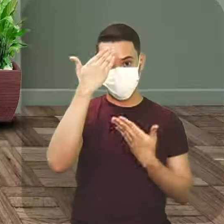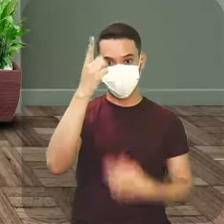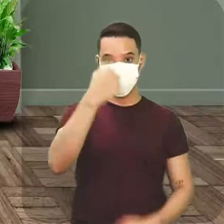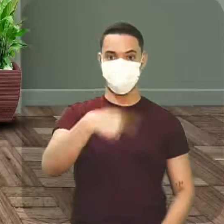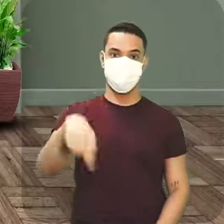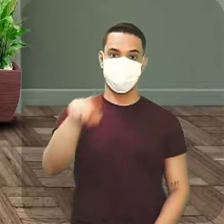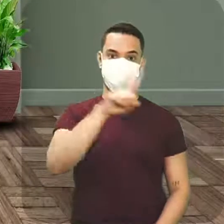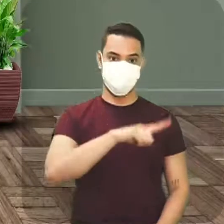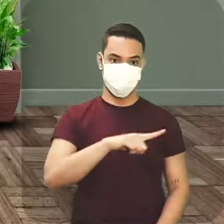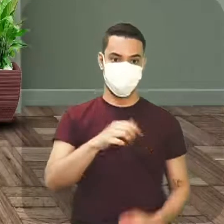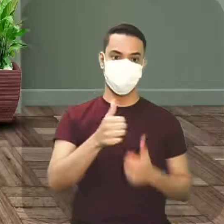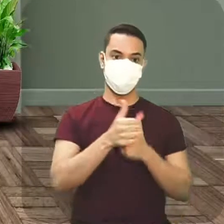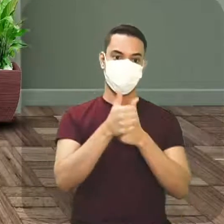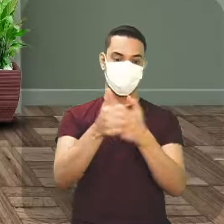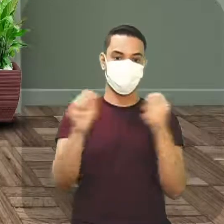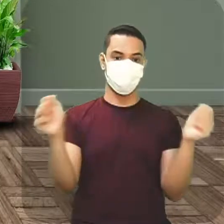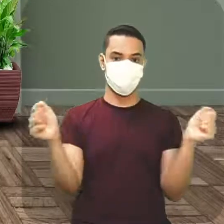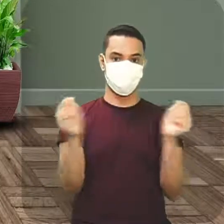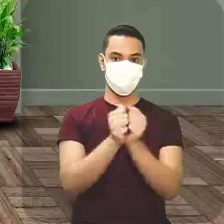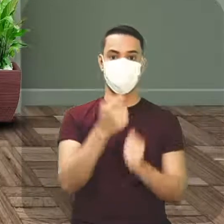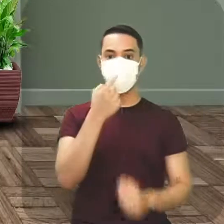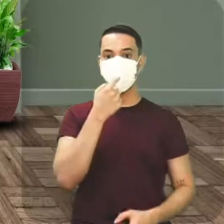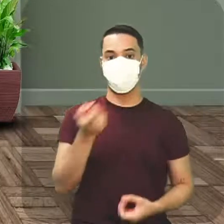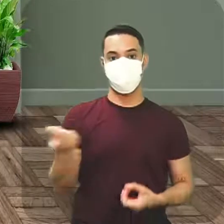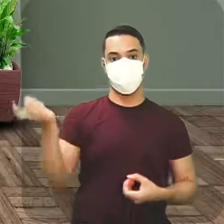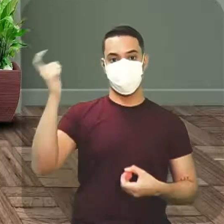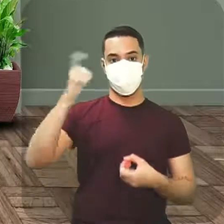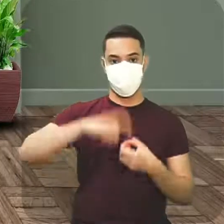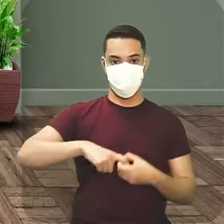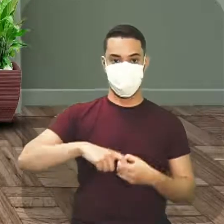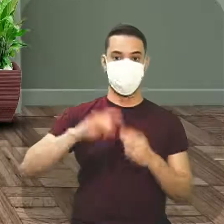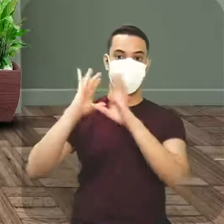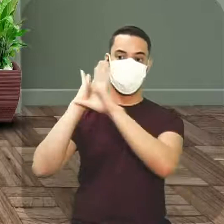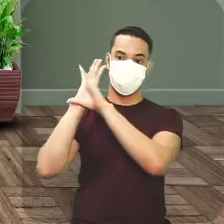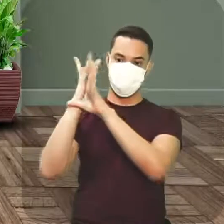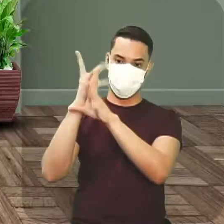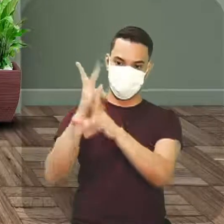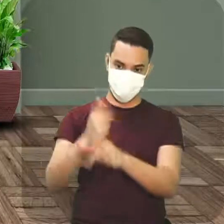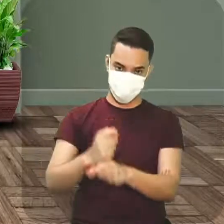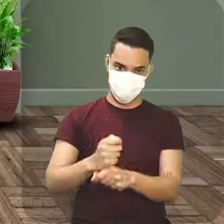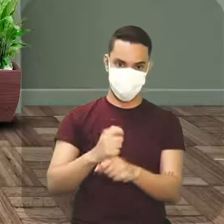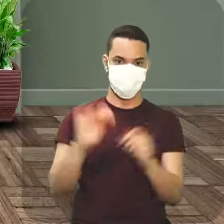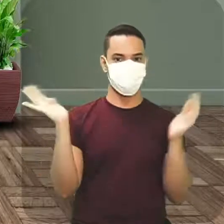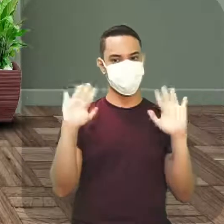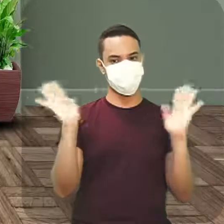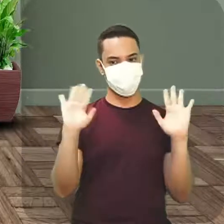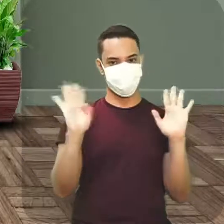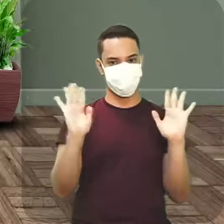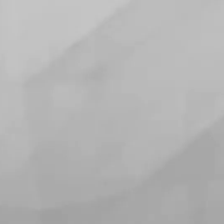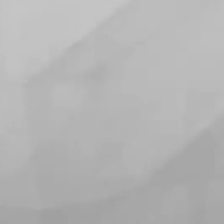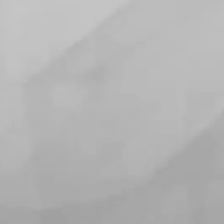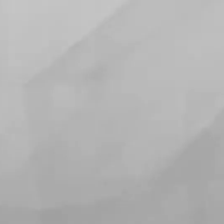companhia de vocês. Até daqui a pouco com a nossa revisão. Vai!